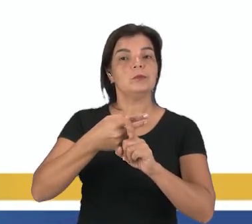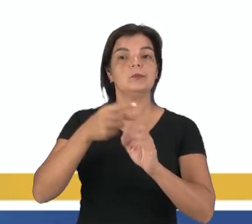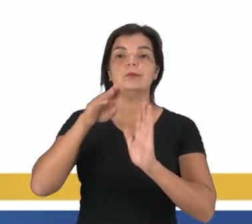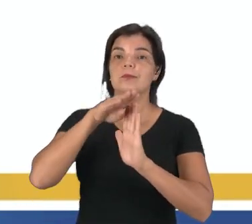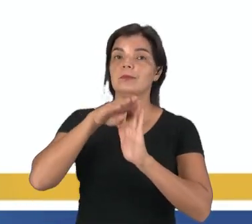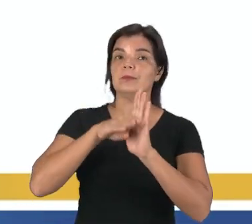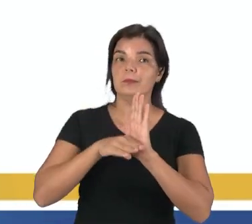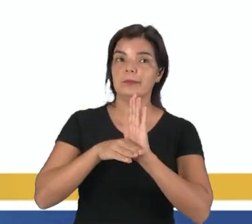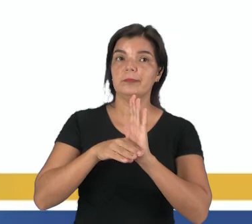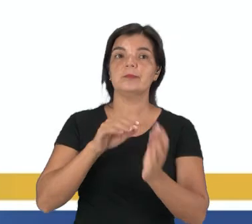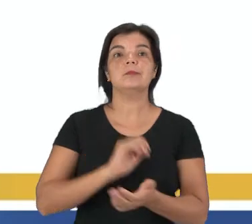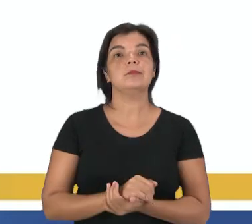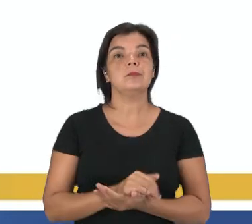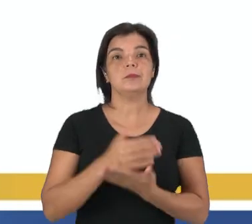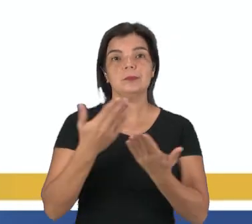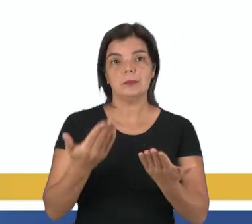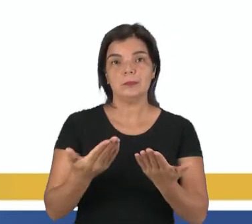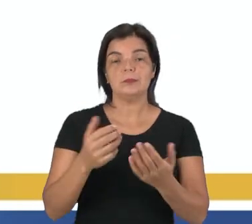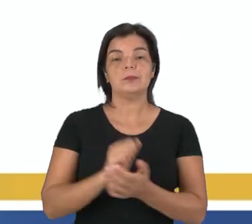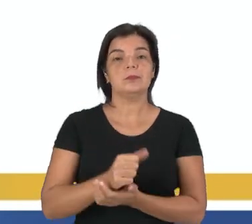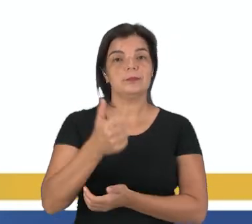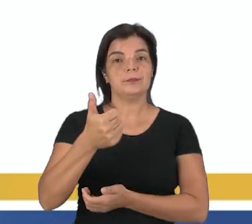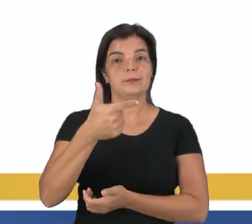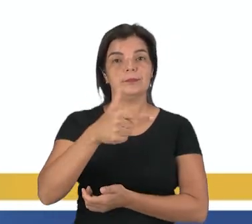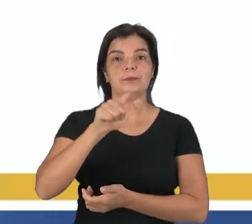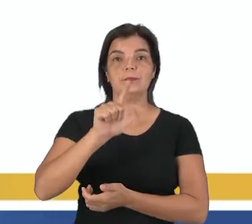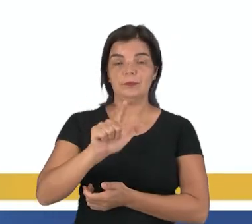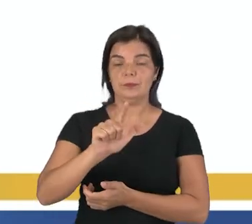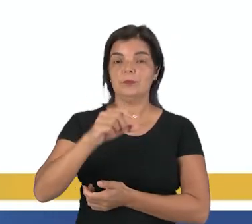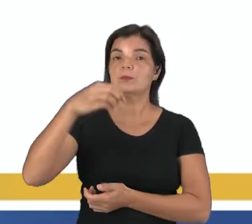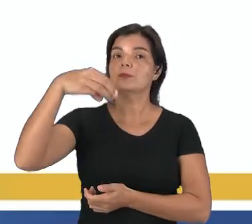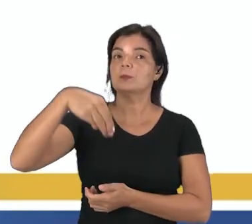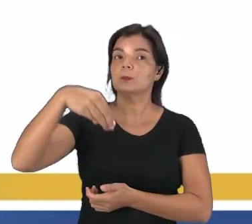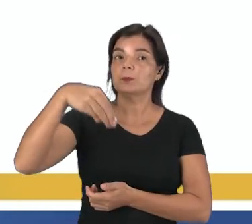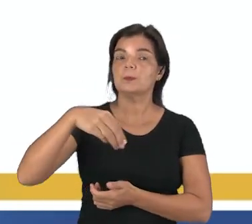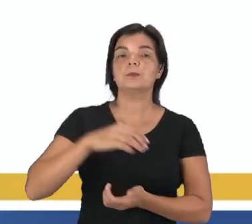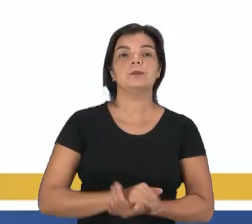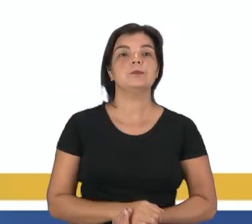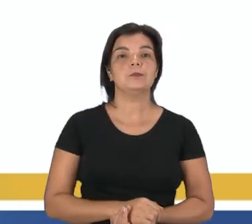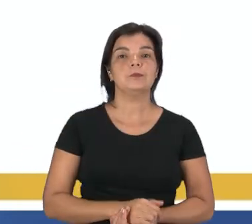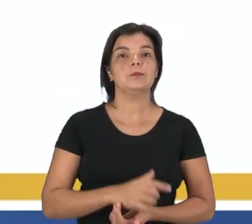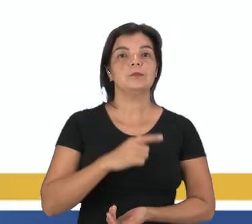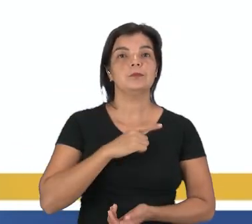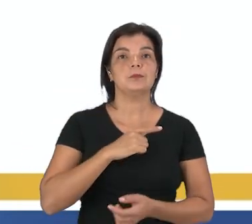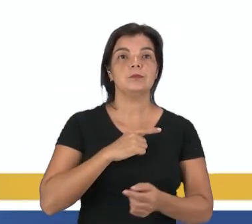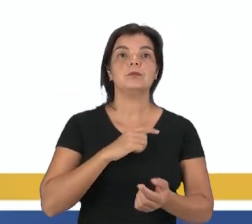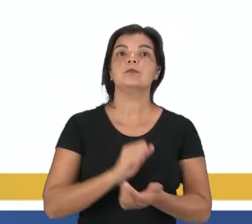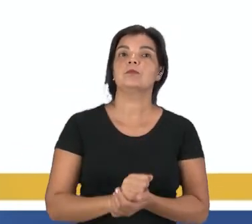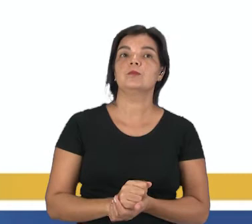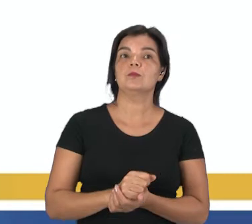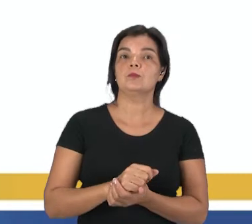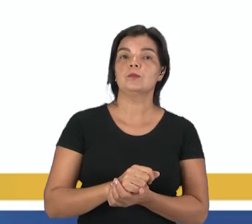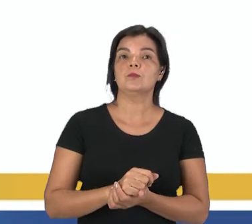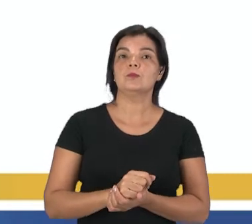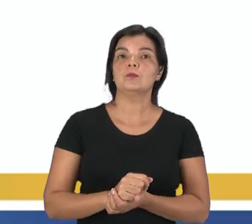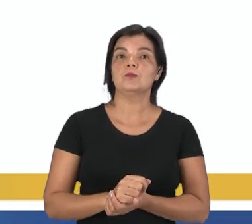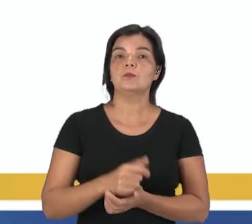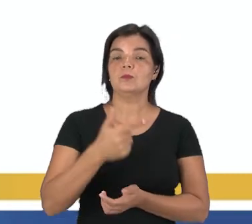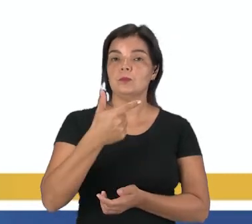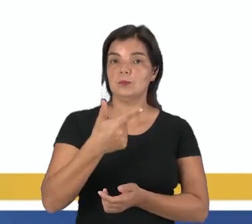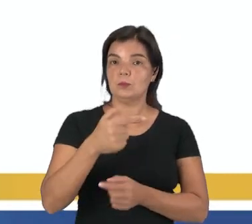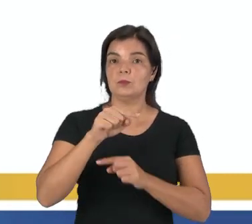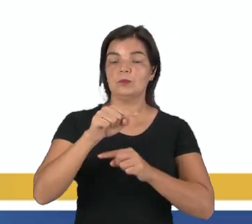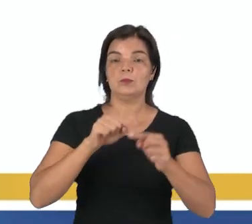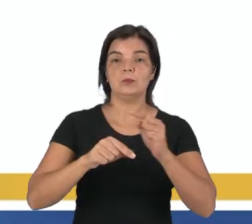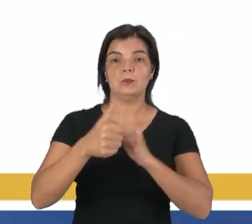está reduzindo a metade, né? Portanto, a vazão deverá ser de 12 litros por minuto. Eu vou ter ali 2 dividido para 1. 2 dividido para 2 vai